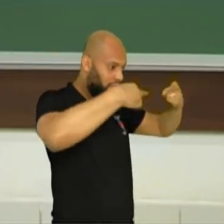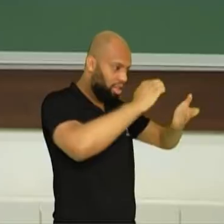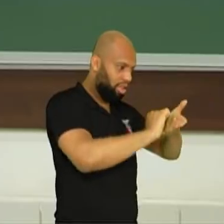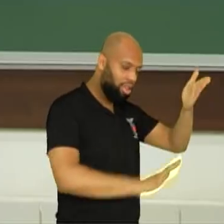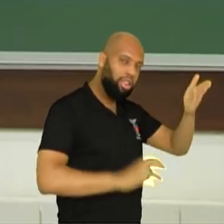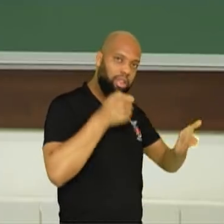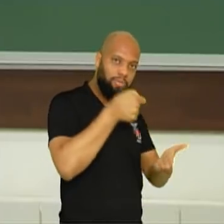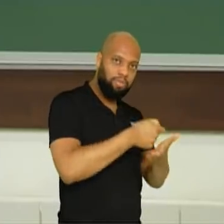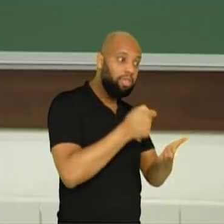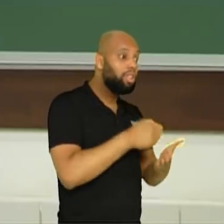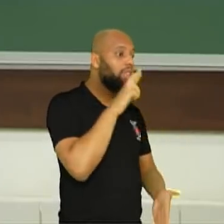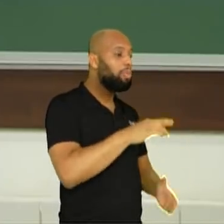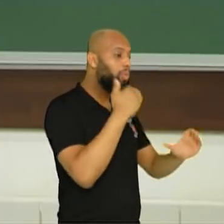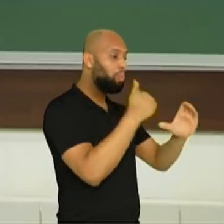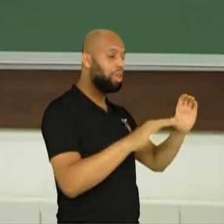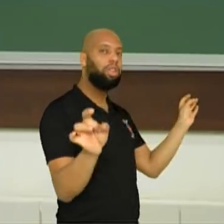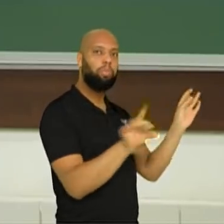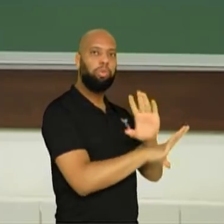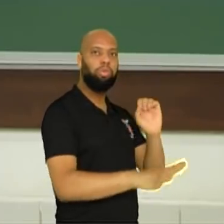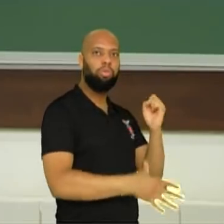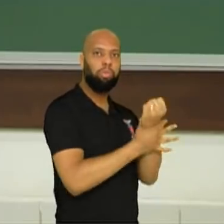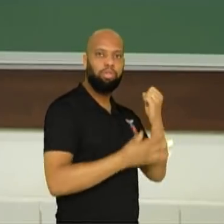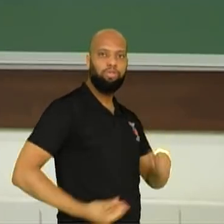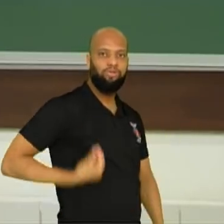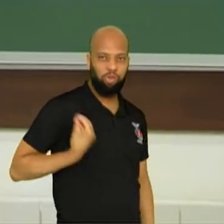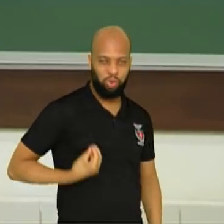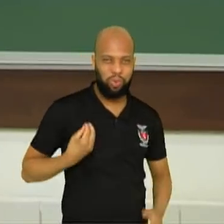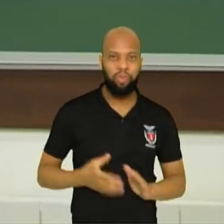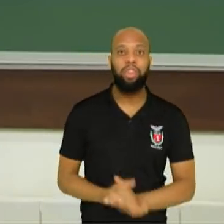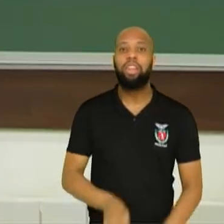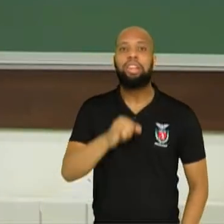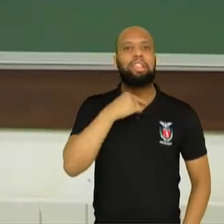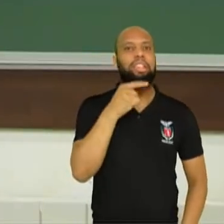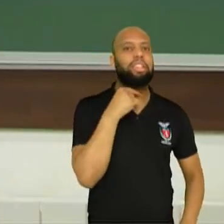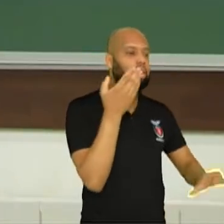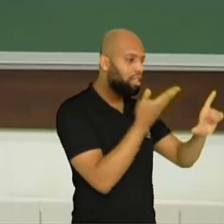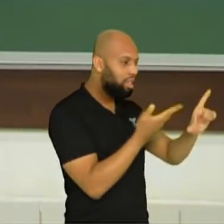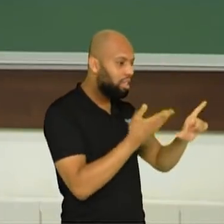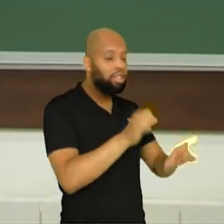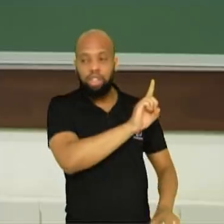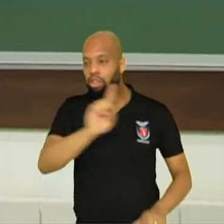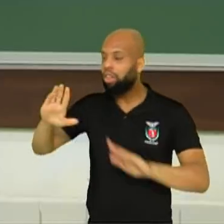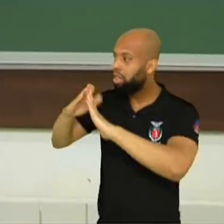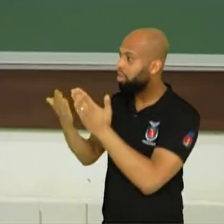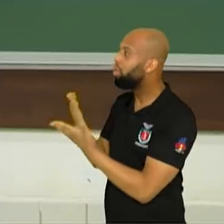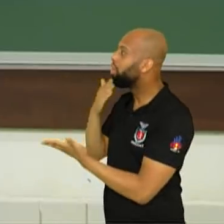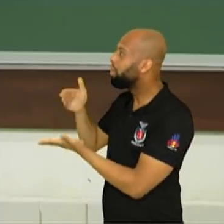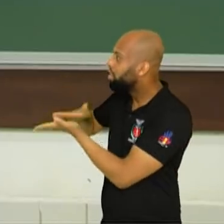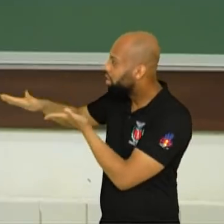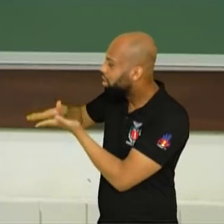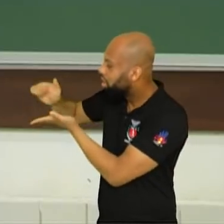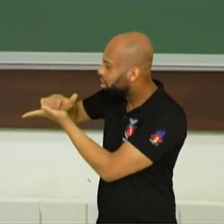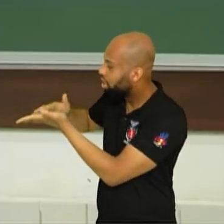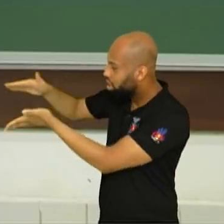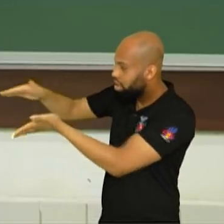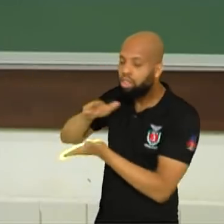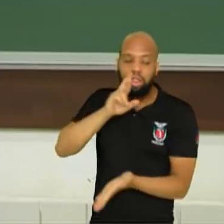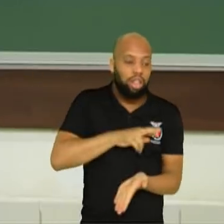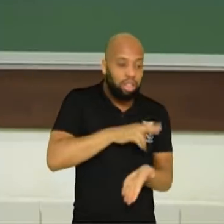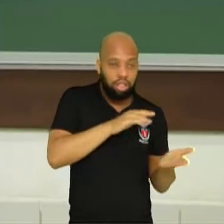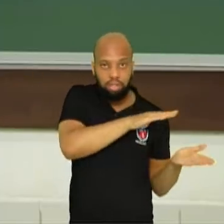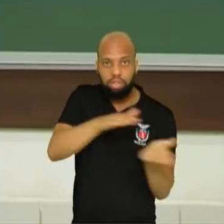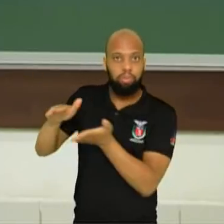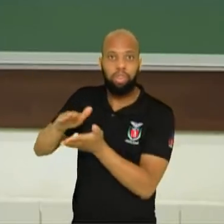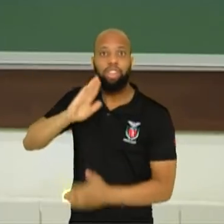lá a sua atividade de chamada. Se você não tem acesso ao Classroom, vá até a escola, busque os materiais impressos. A gente está no